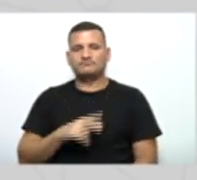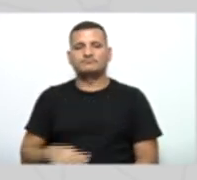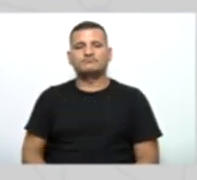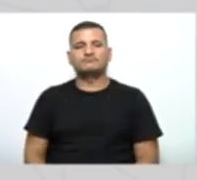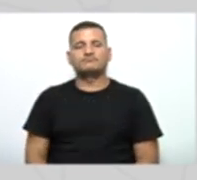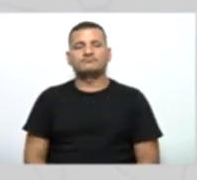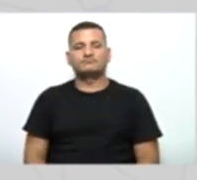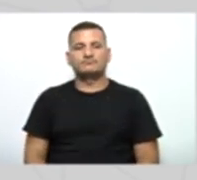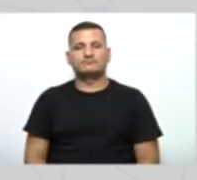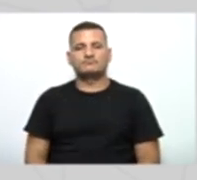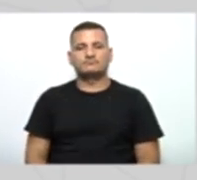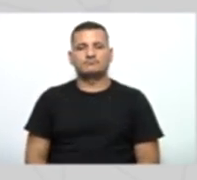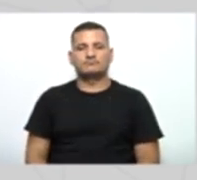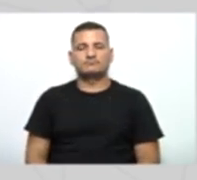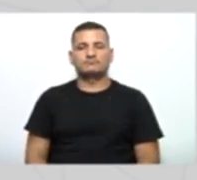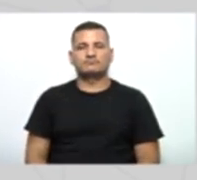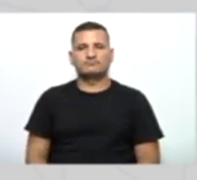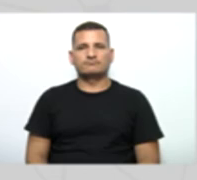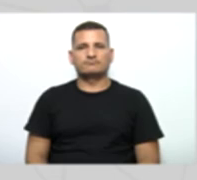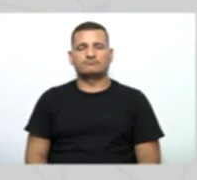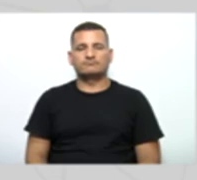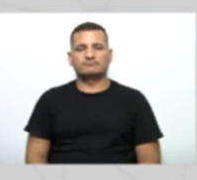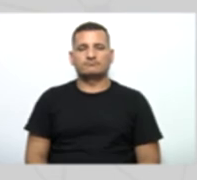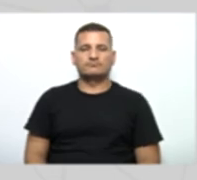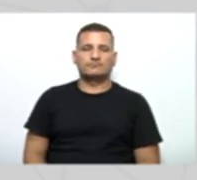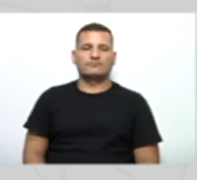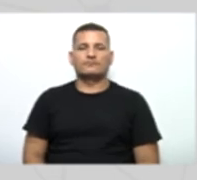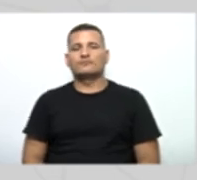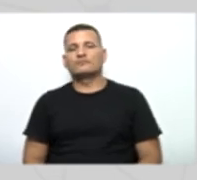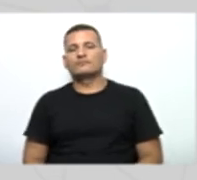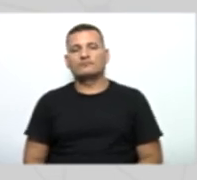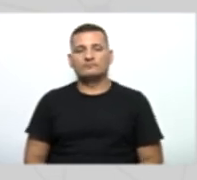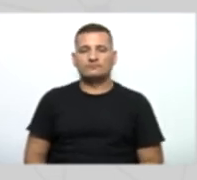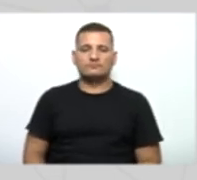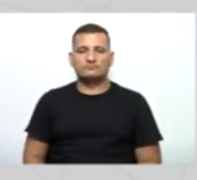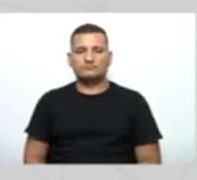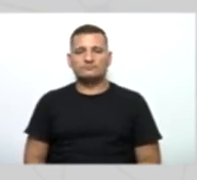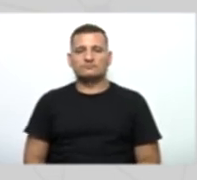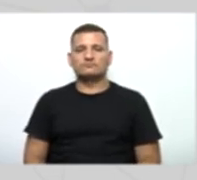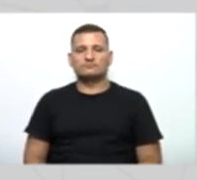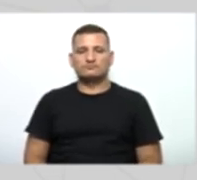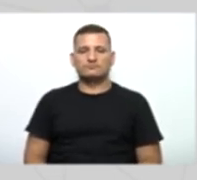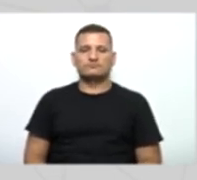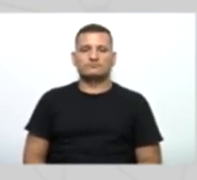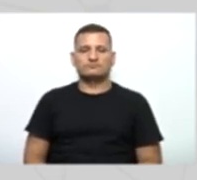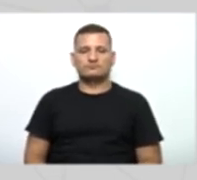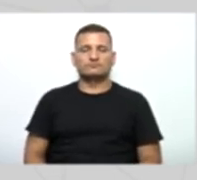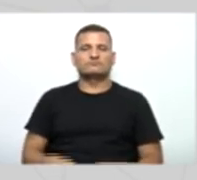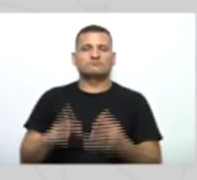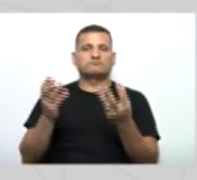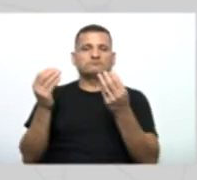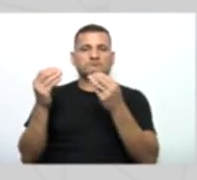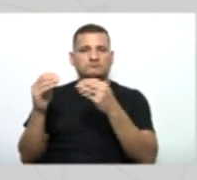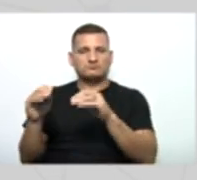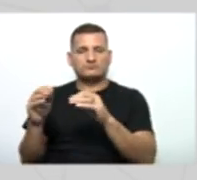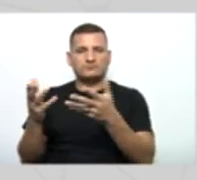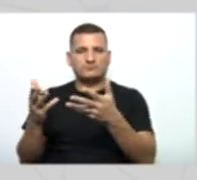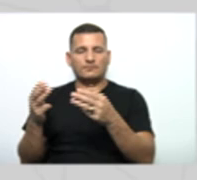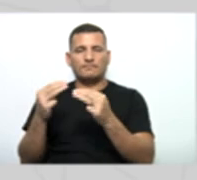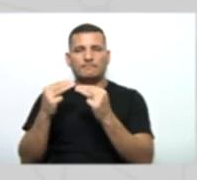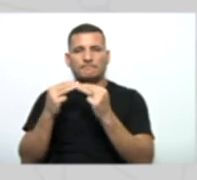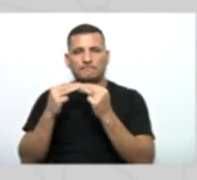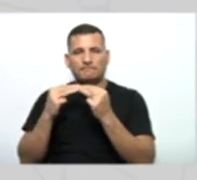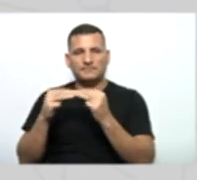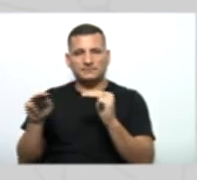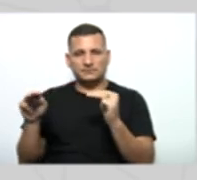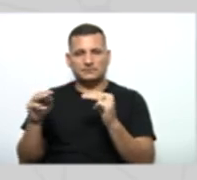tipo privado. Beleza? Fiz isso? Tranquilo. Posso colocar uma mensagem de confirmação? Vamos colocar